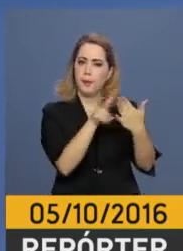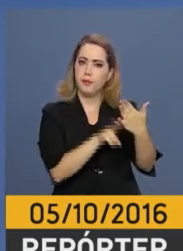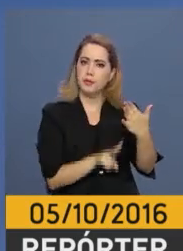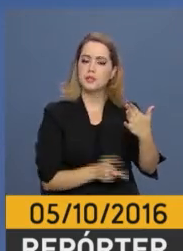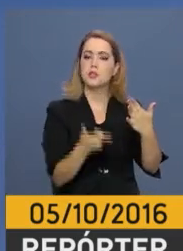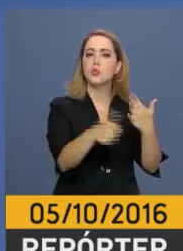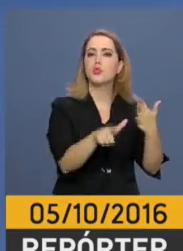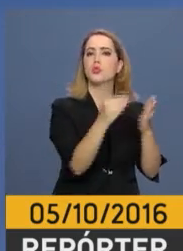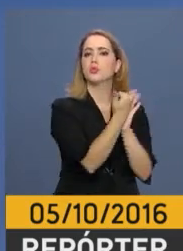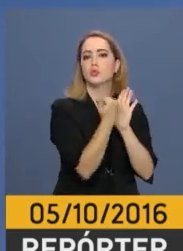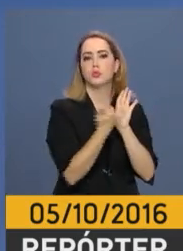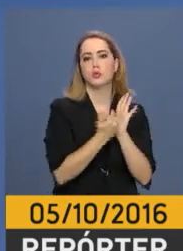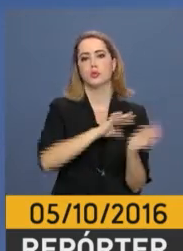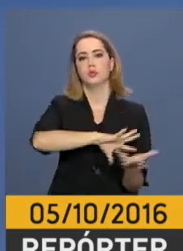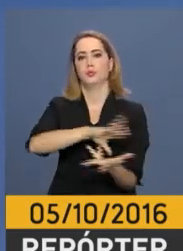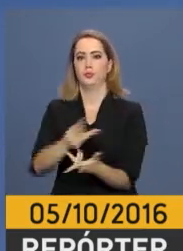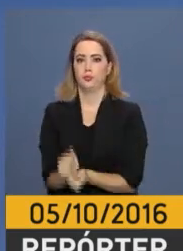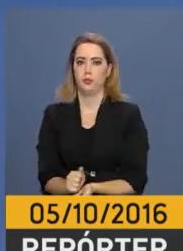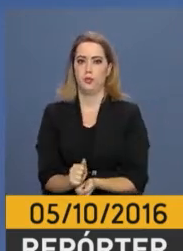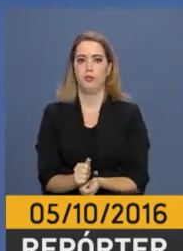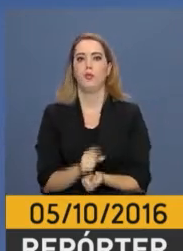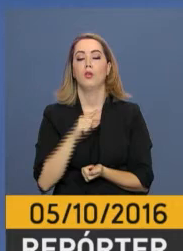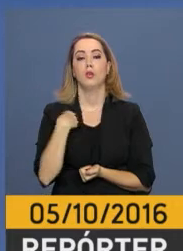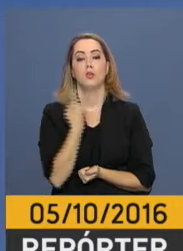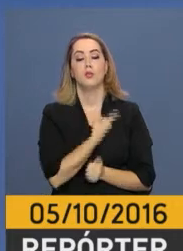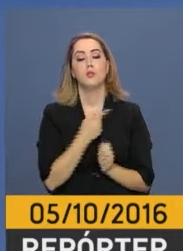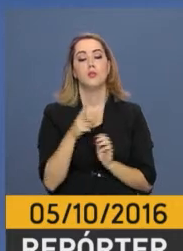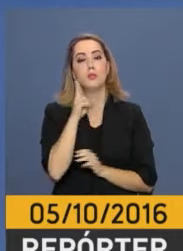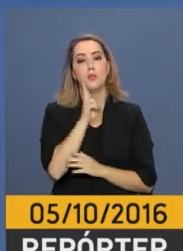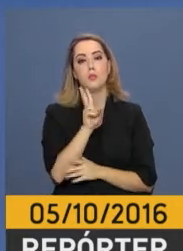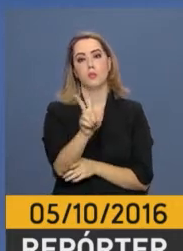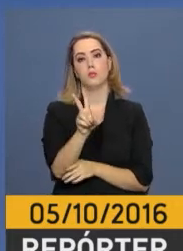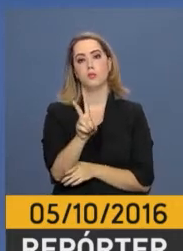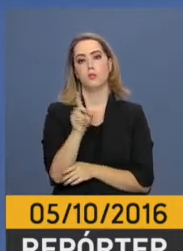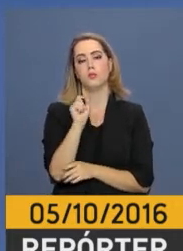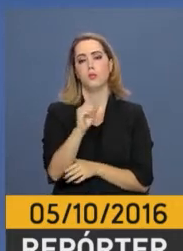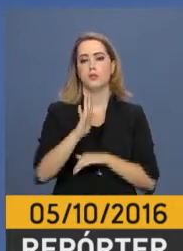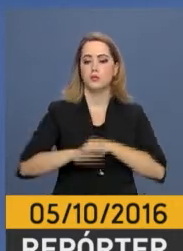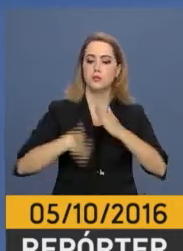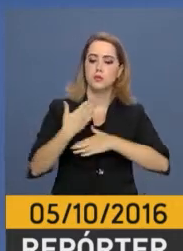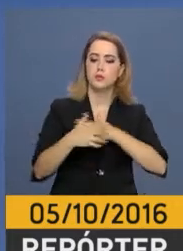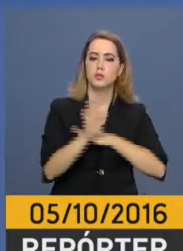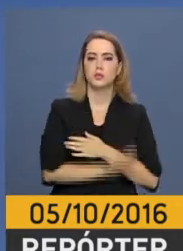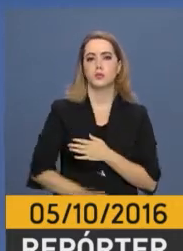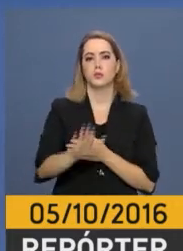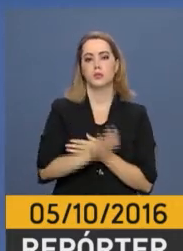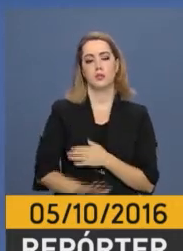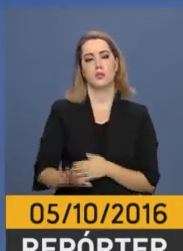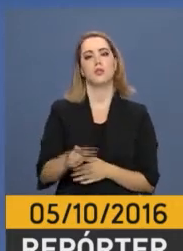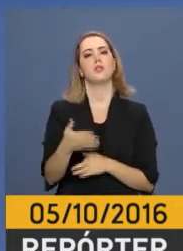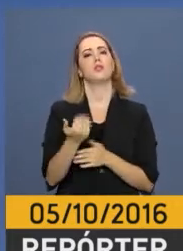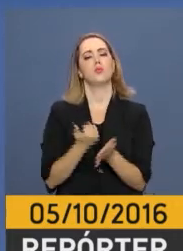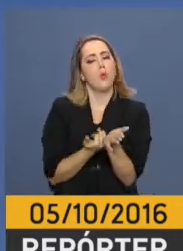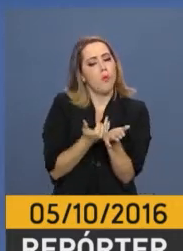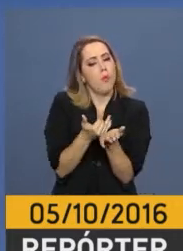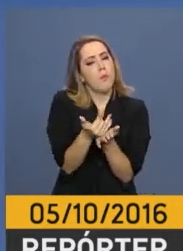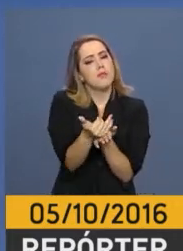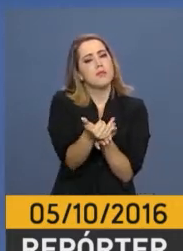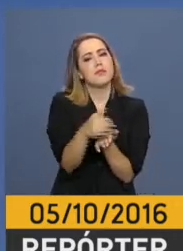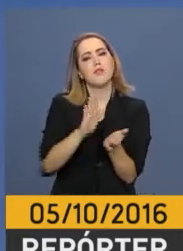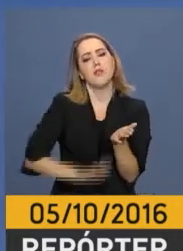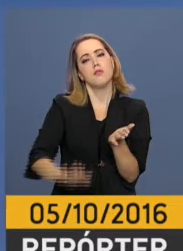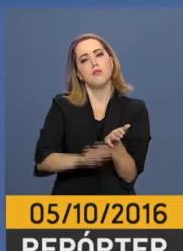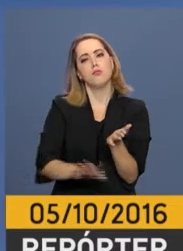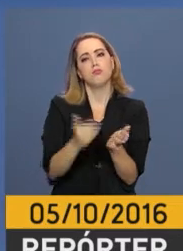internacionais é pra ver a o desempenho das crianças que começaram lá atrás do programa como estão na